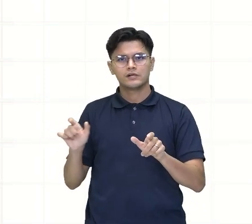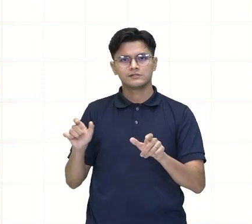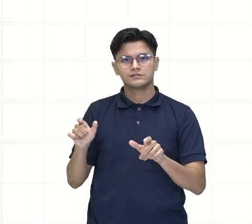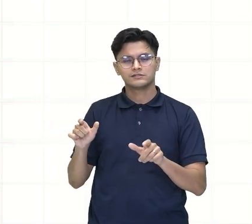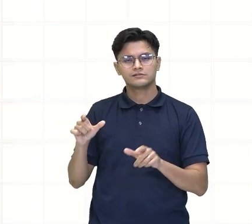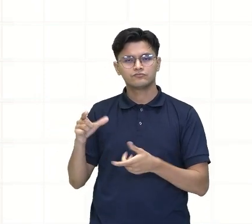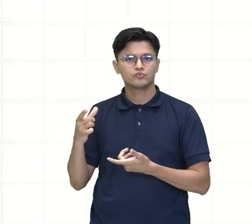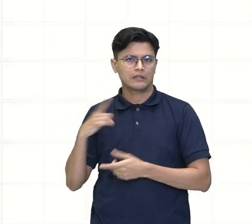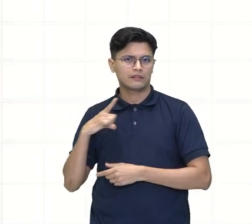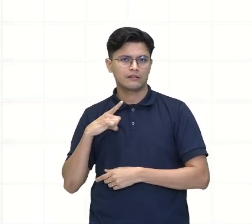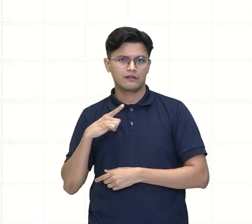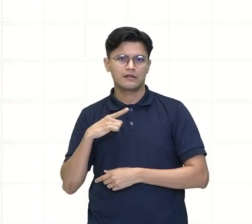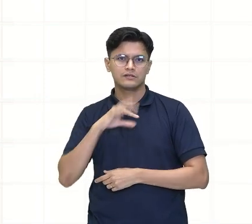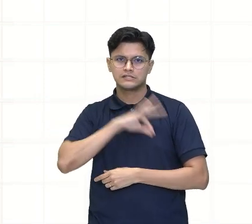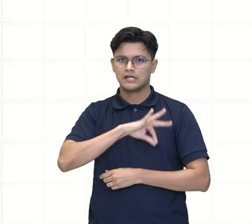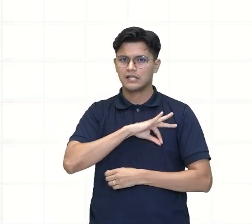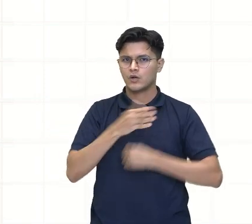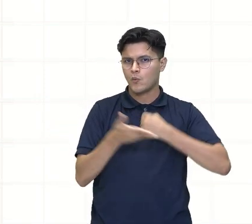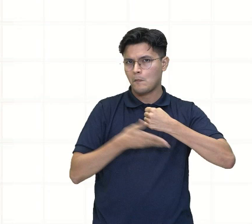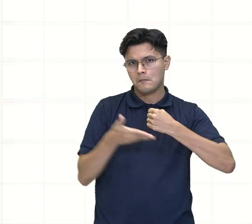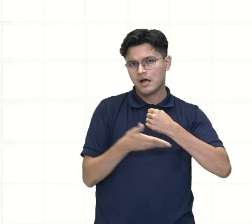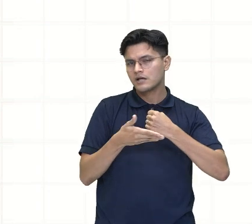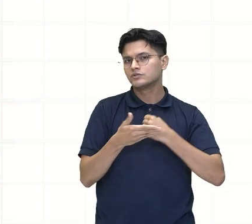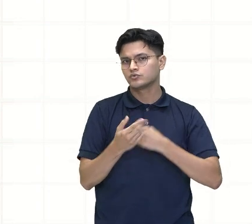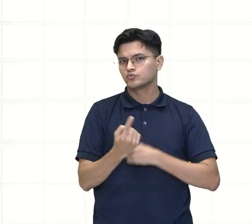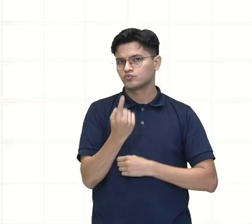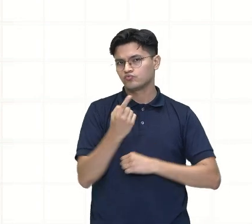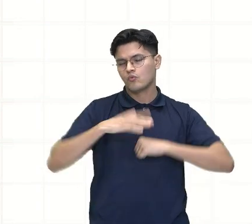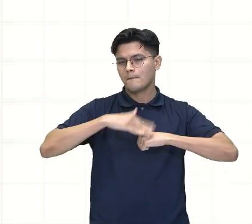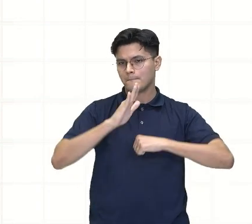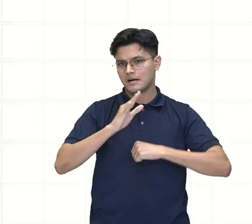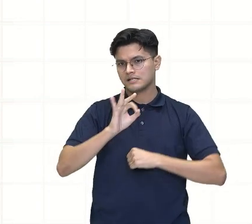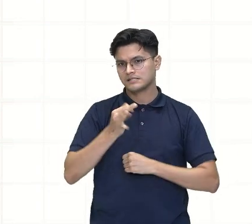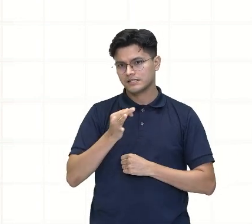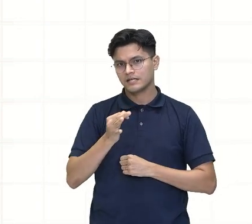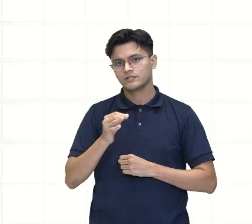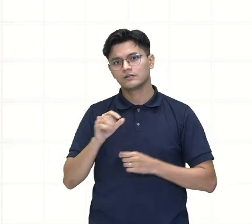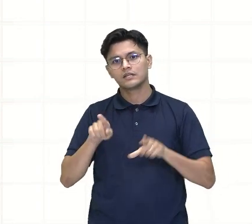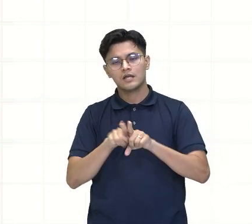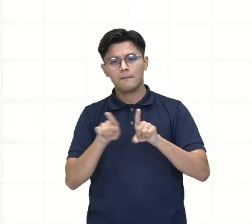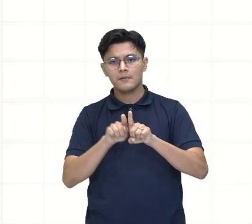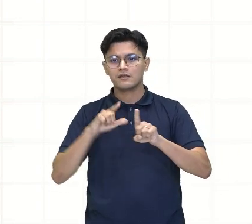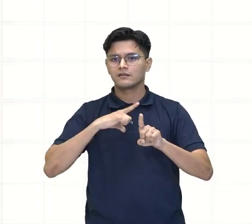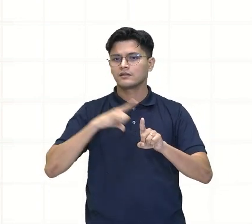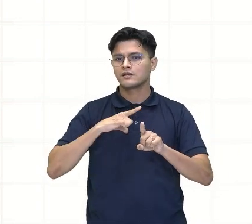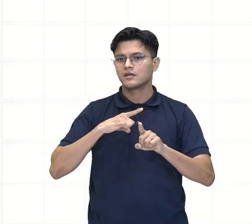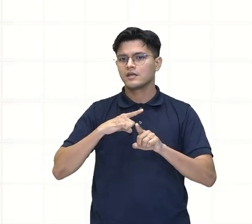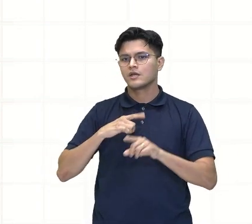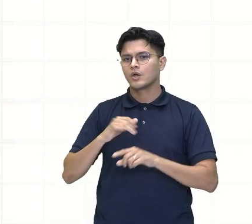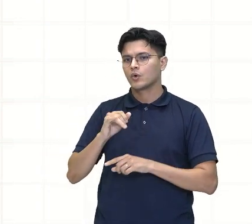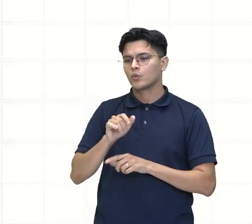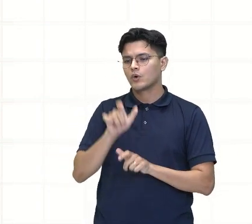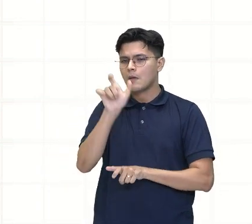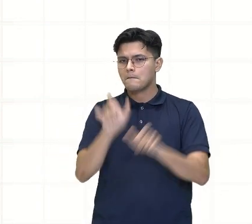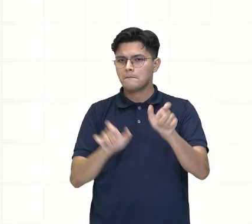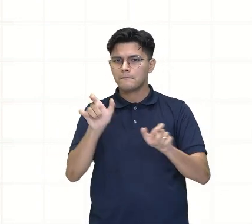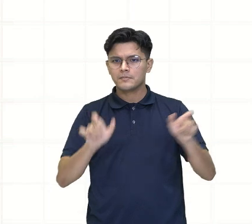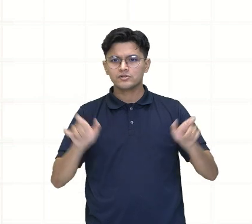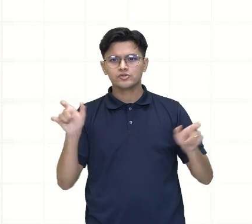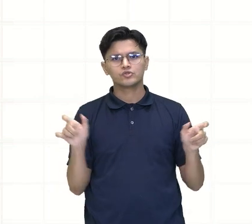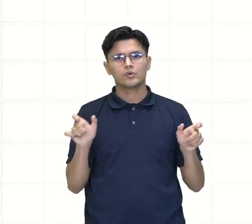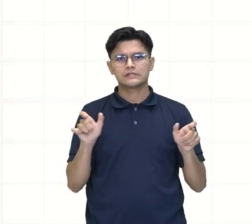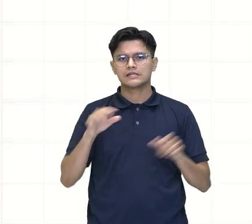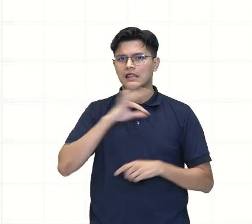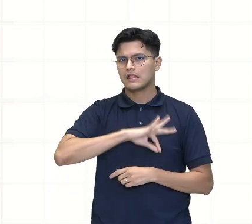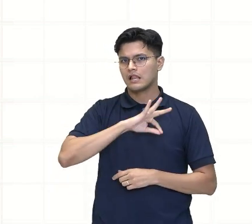na parte final do gráfico é quem não tem rendimento, né? Sem rendimento inclui as pessoas que vão receber ali apenas os benefícios,